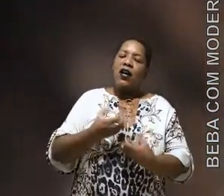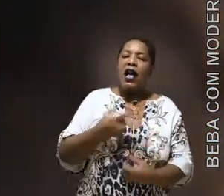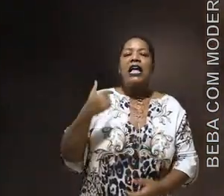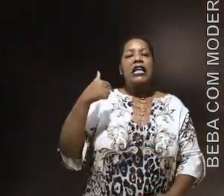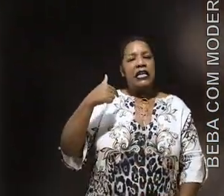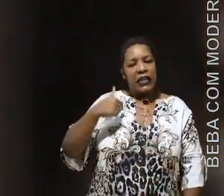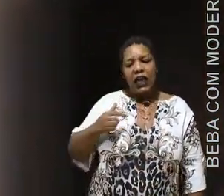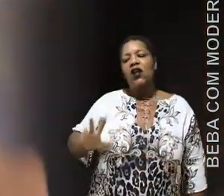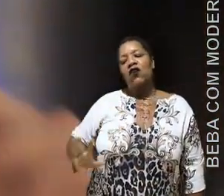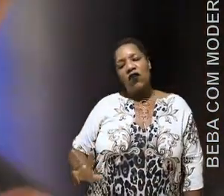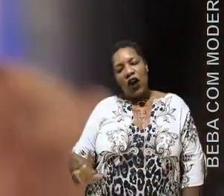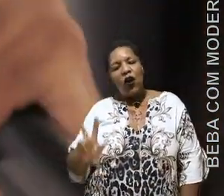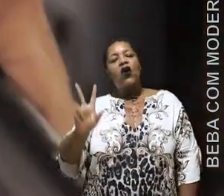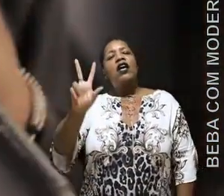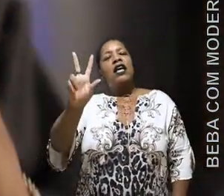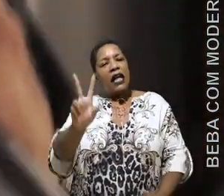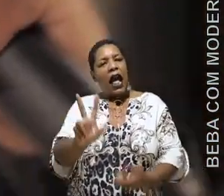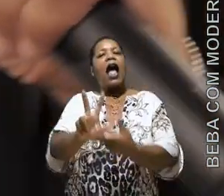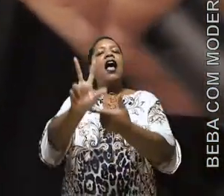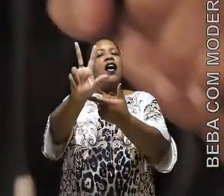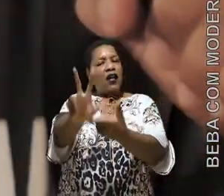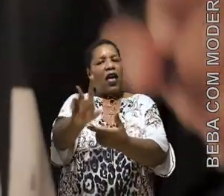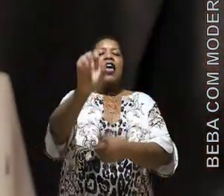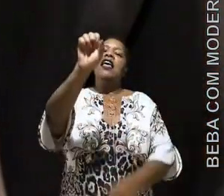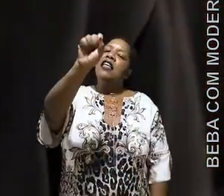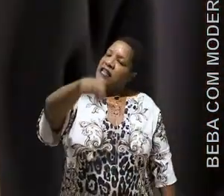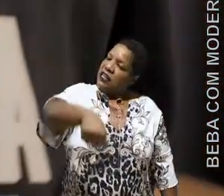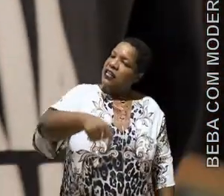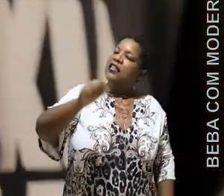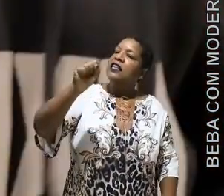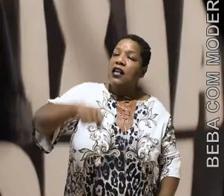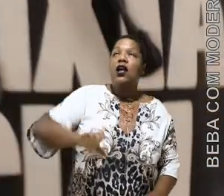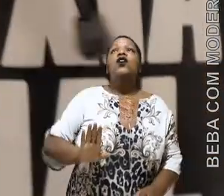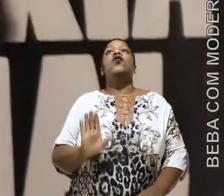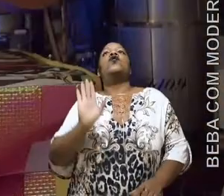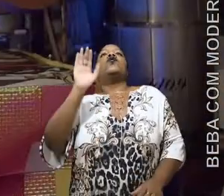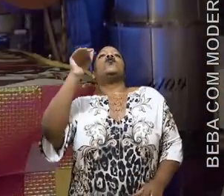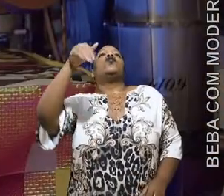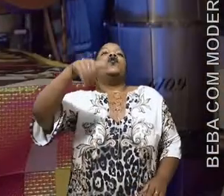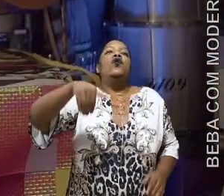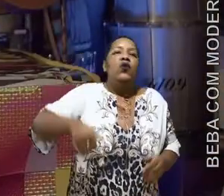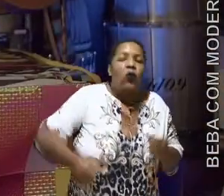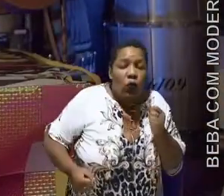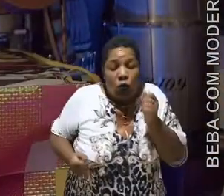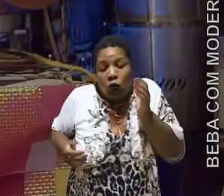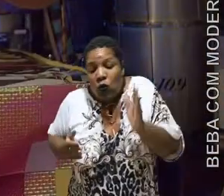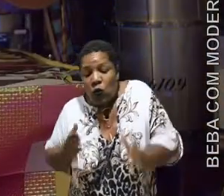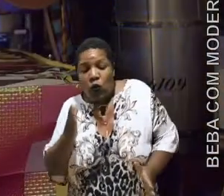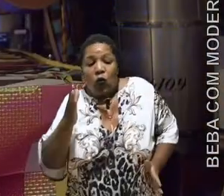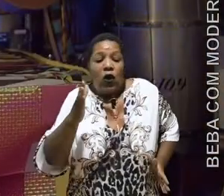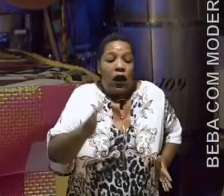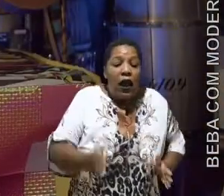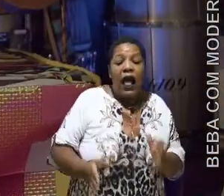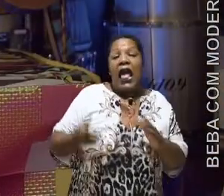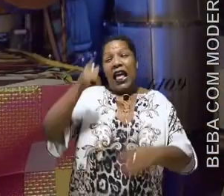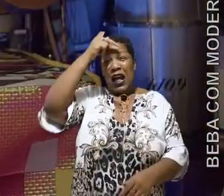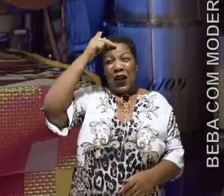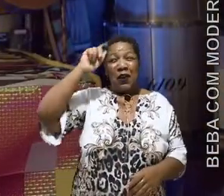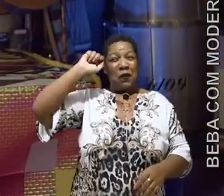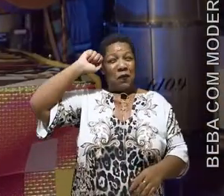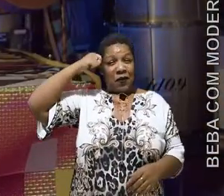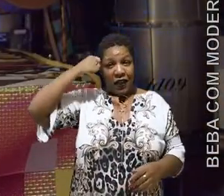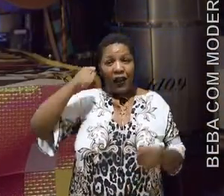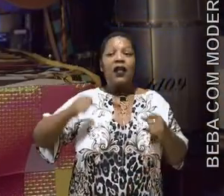só para saber o valor da operação sob dessa calça jeans